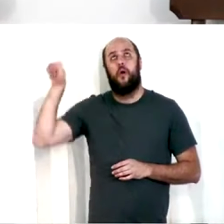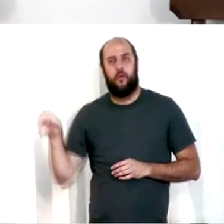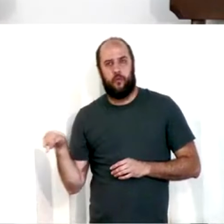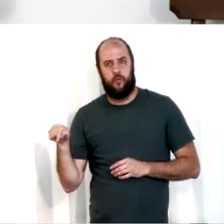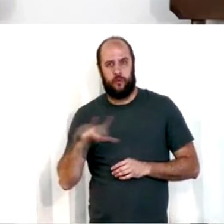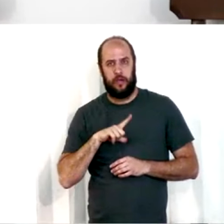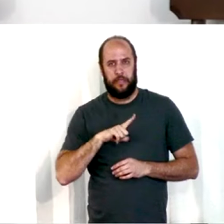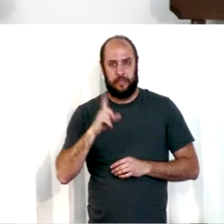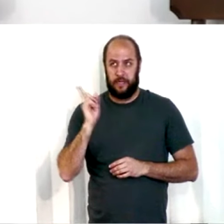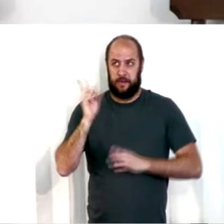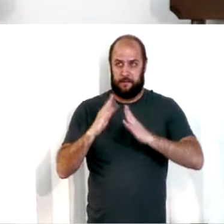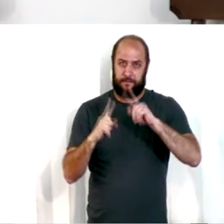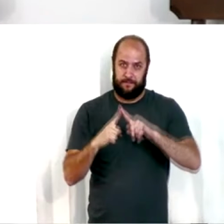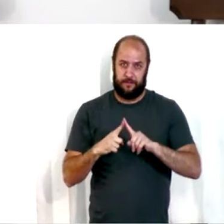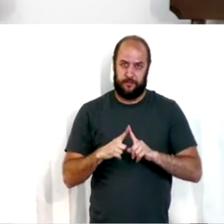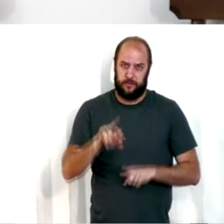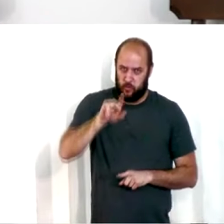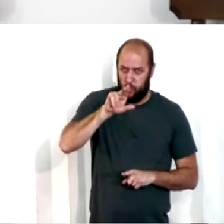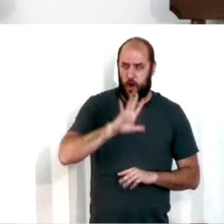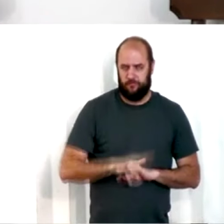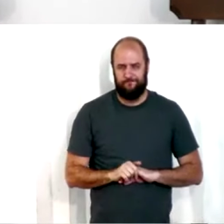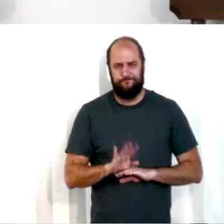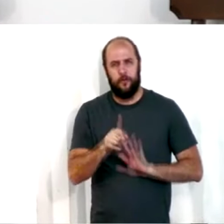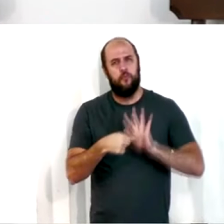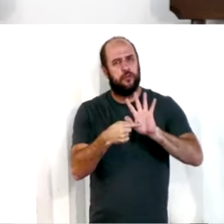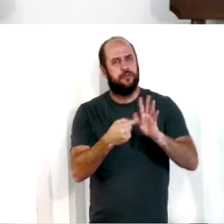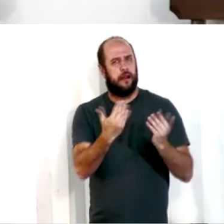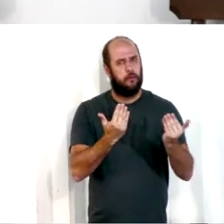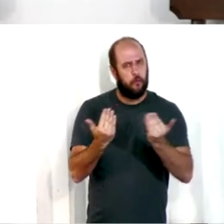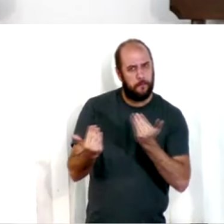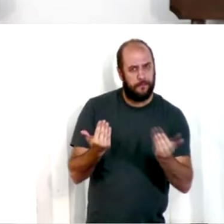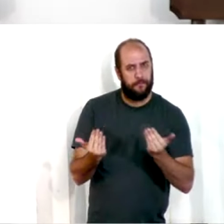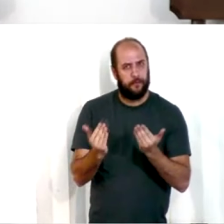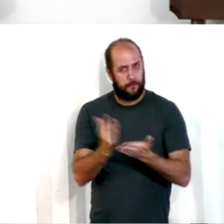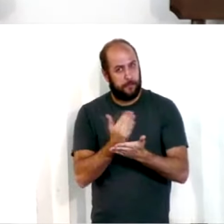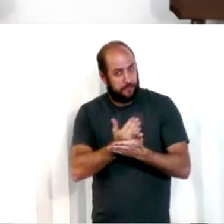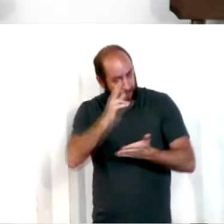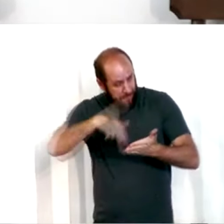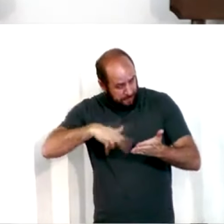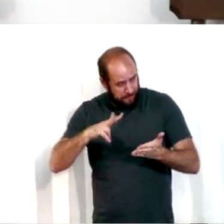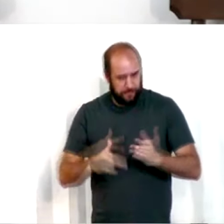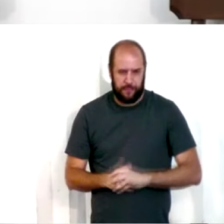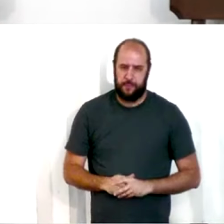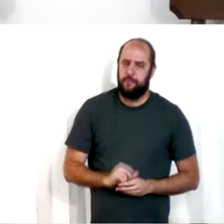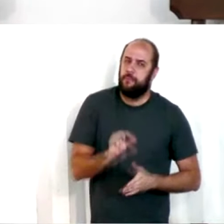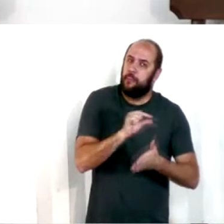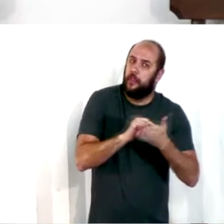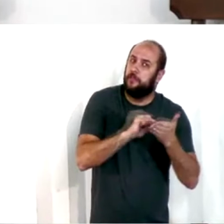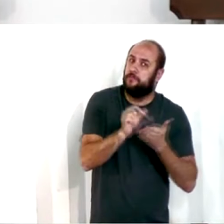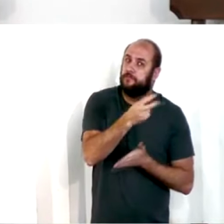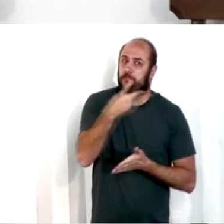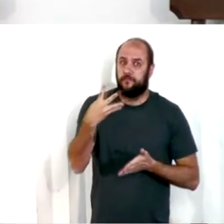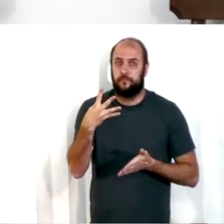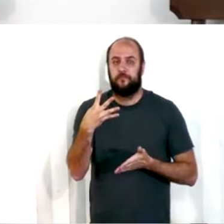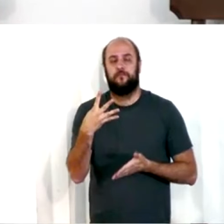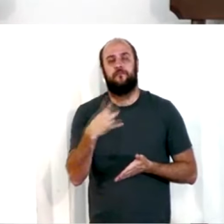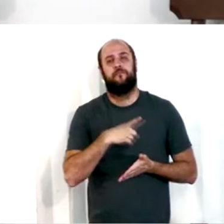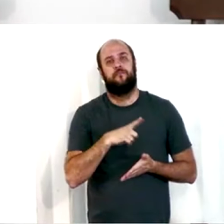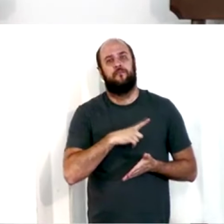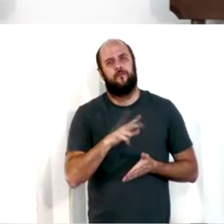mostrar para você no texto como isso acontece. Note comigo, no verso 24, nós temos o